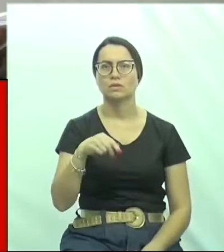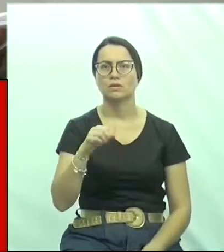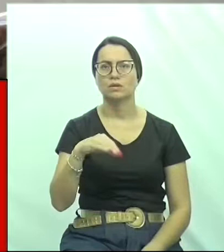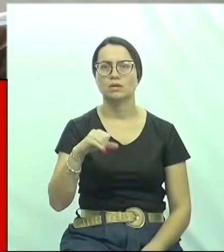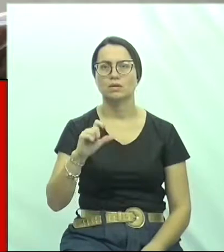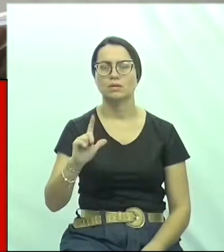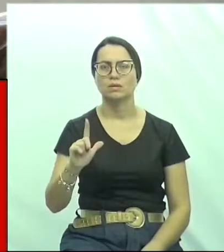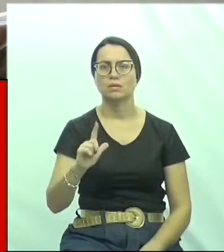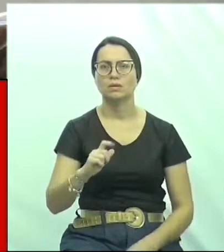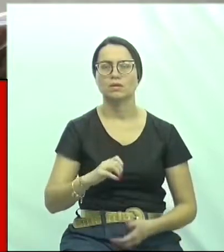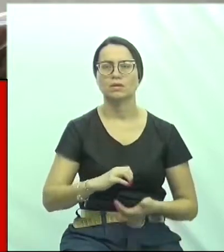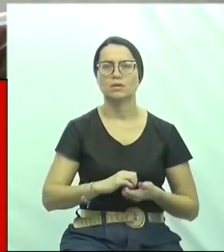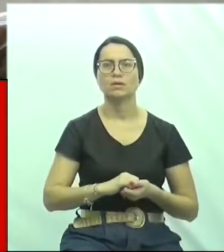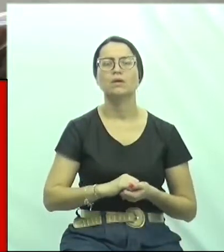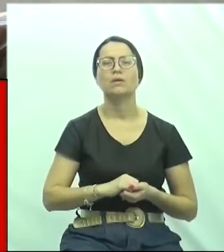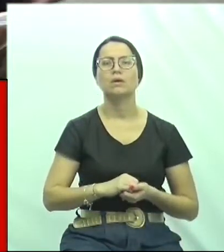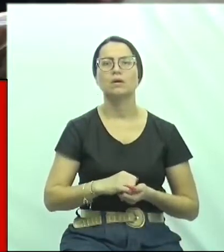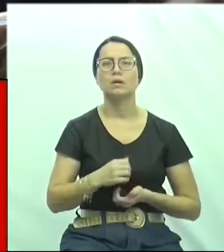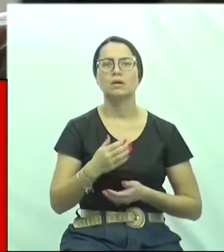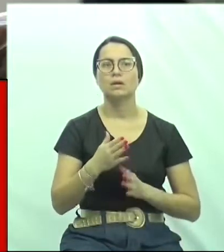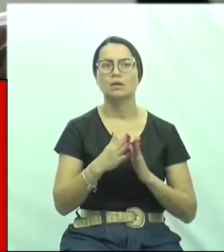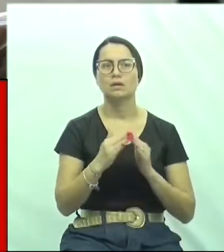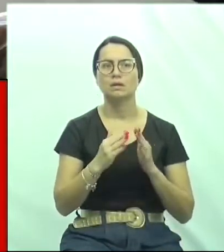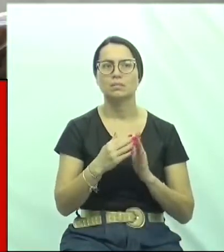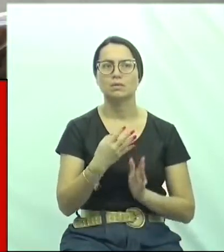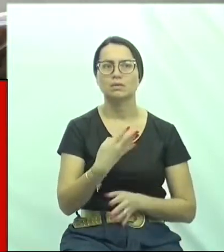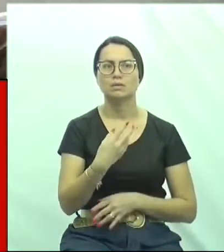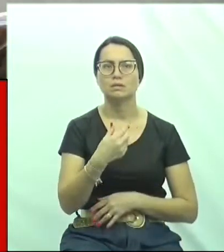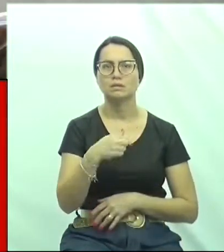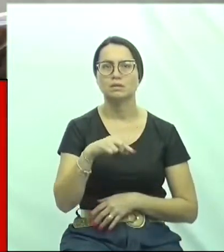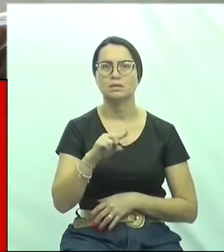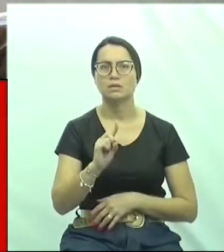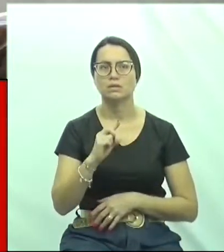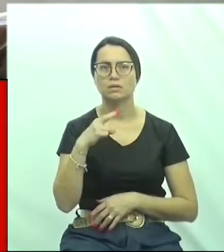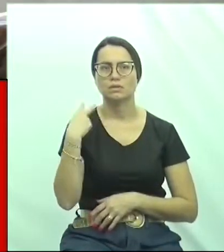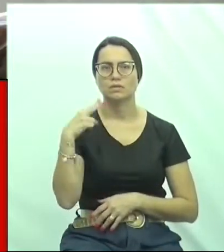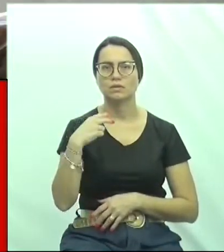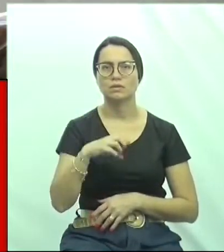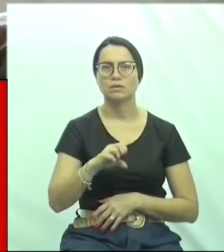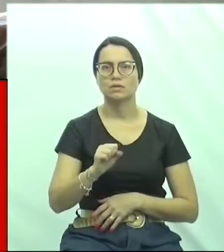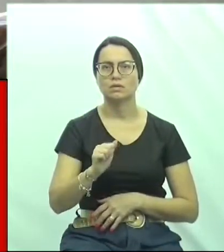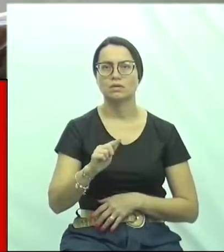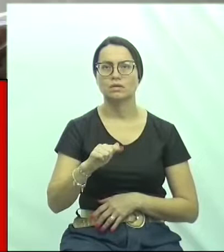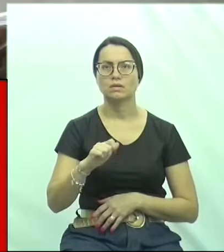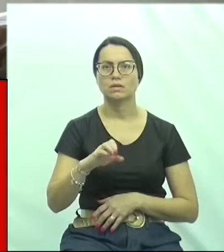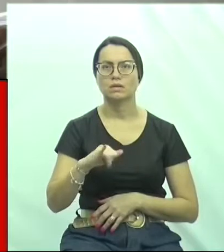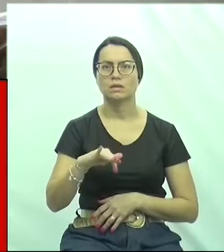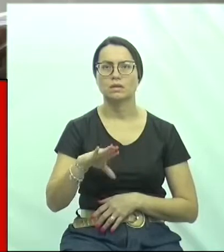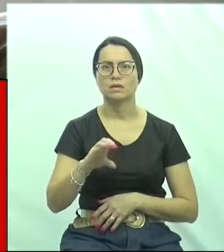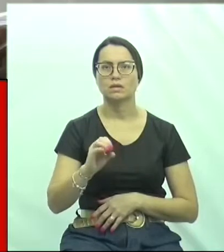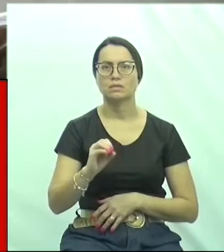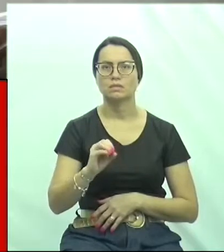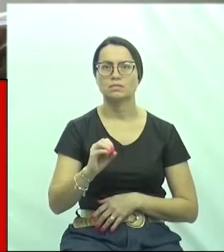Requerimento número 482/22, de autoria do vereador Salésio Lima. Memorando